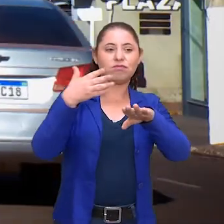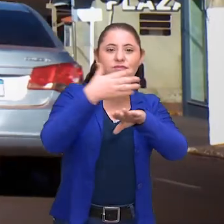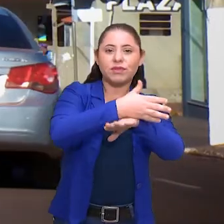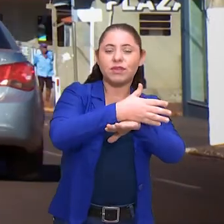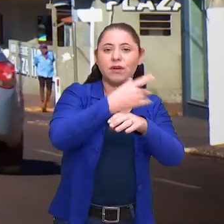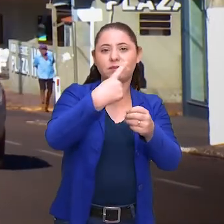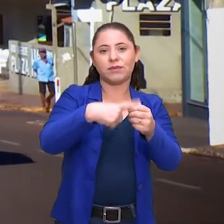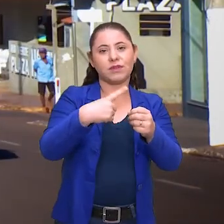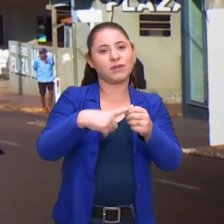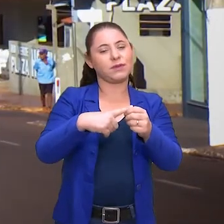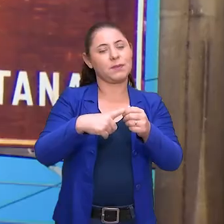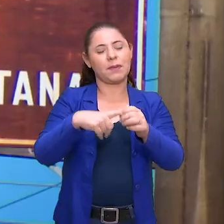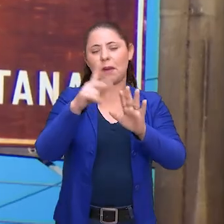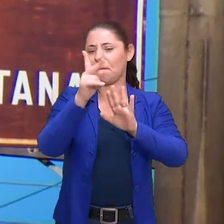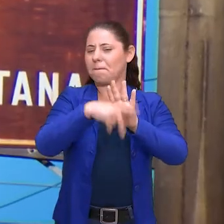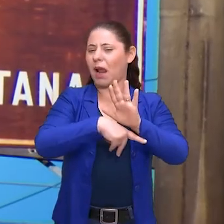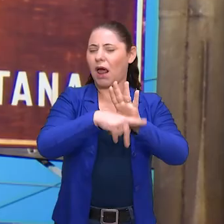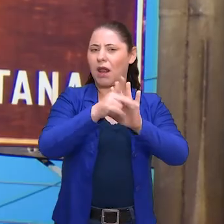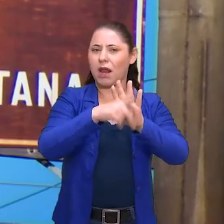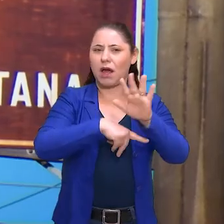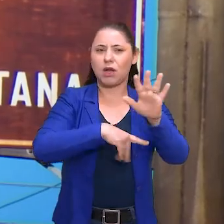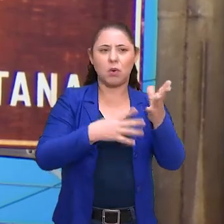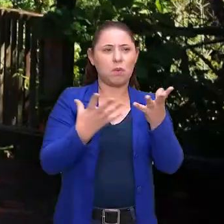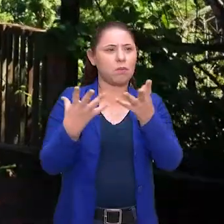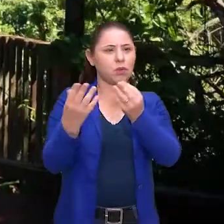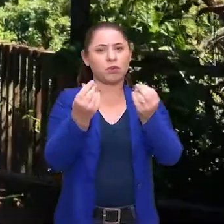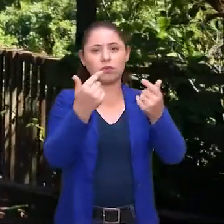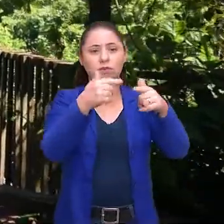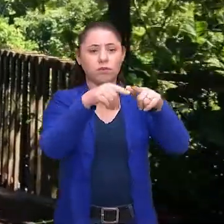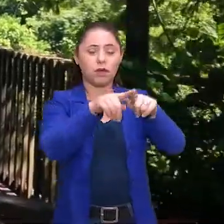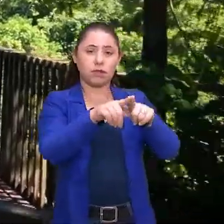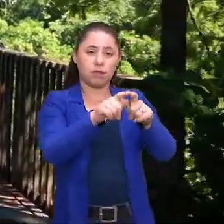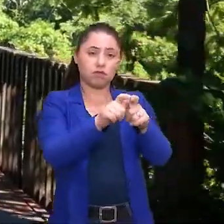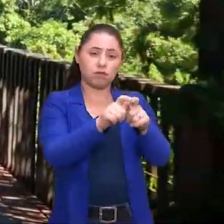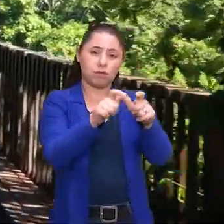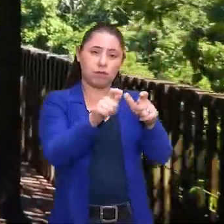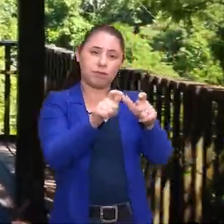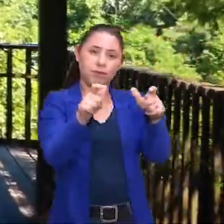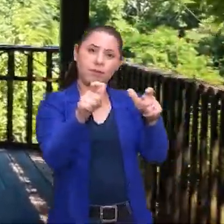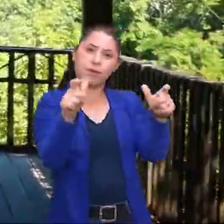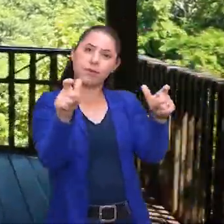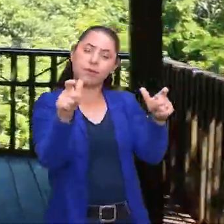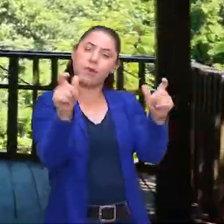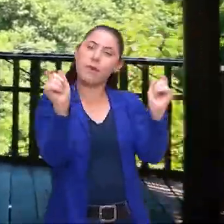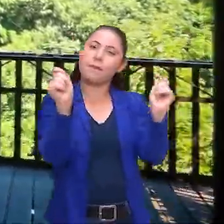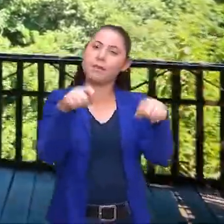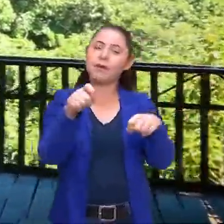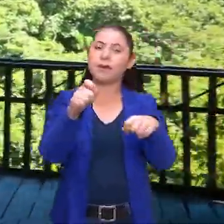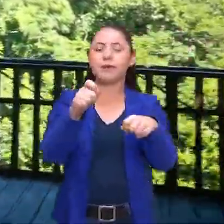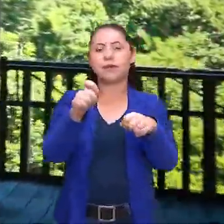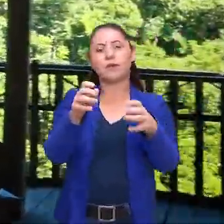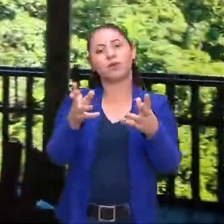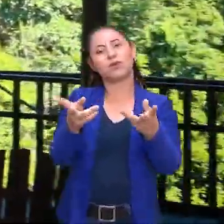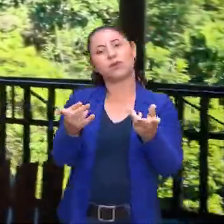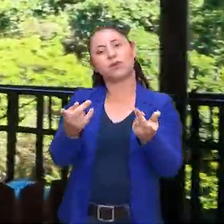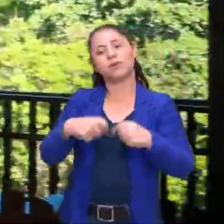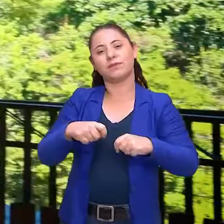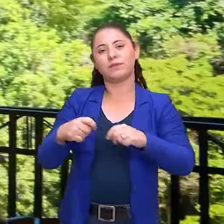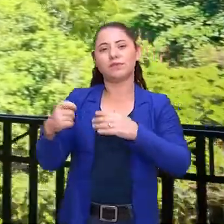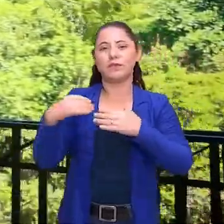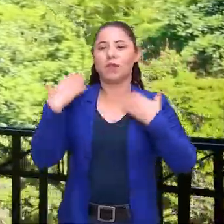pelo município. Os planos são muitos e os parceiros vão se ampliando para aprimorar